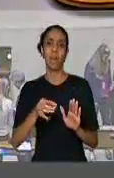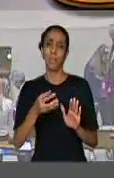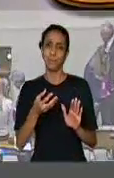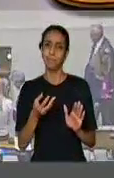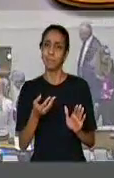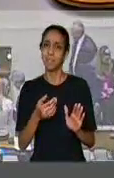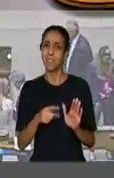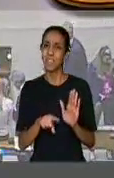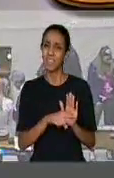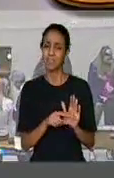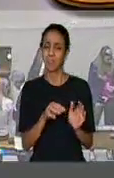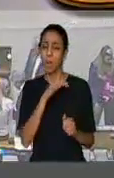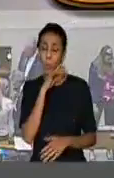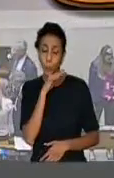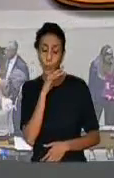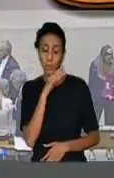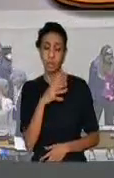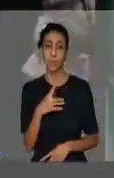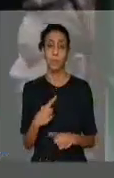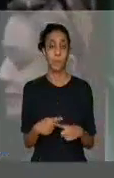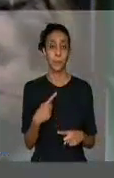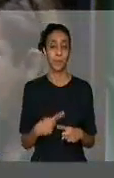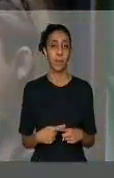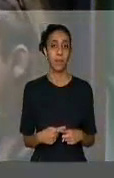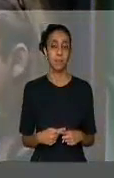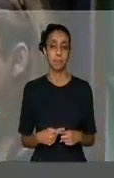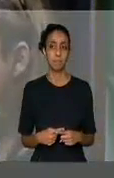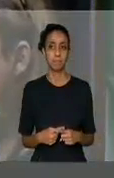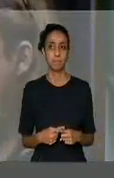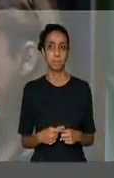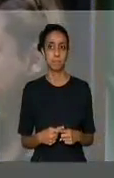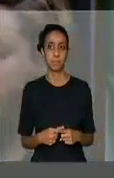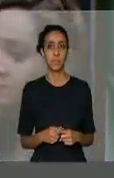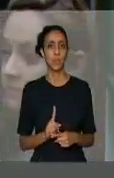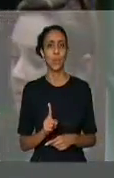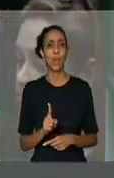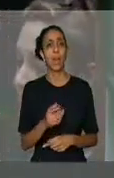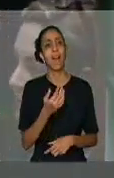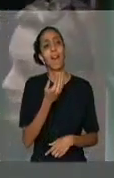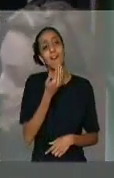ela elimina o que não é um favor,